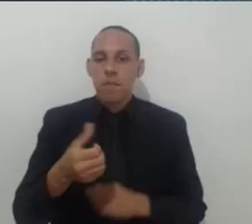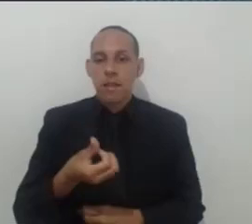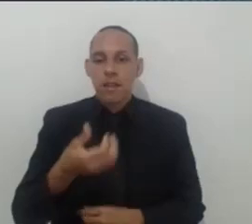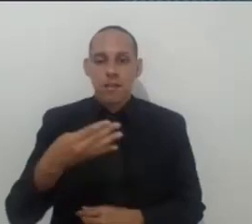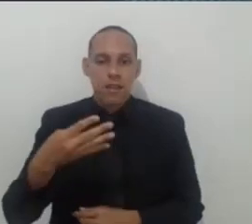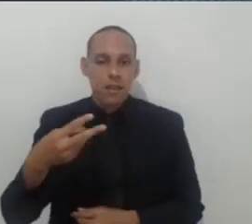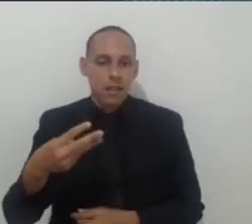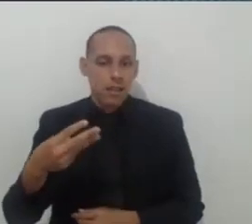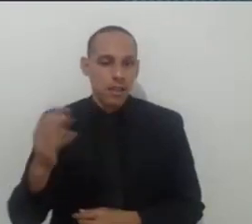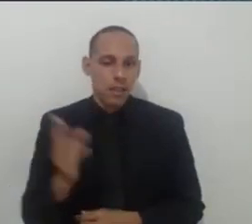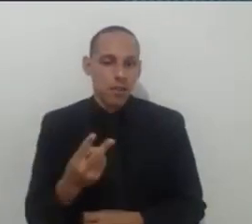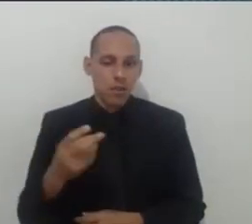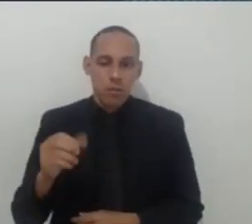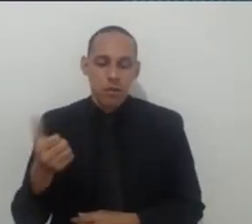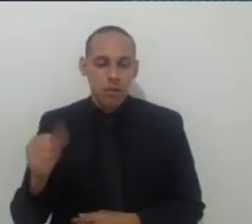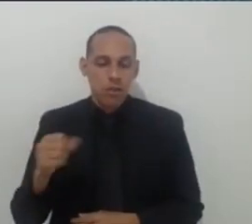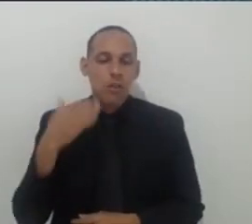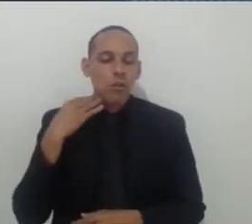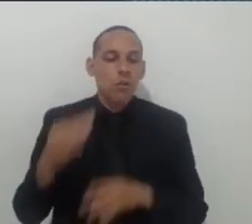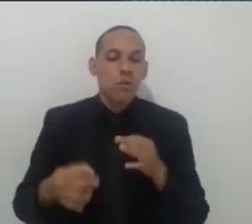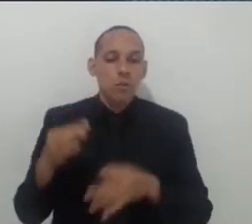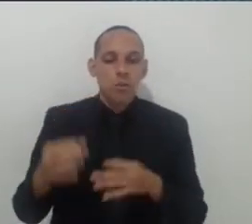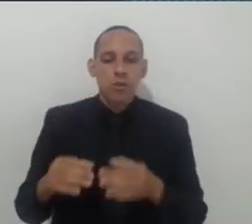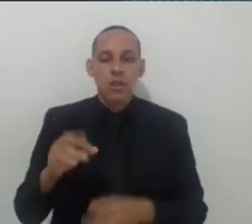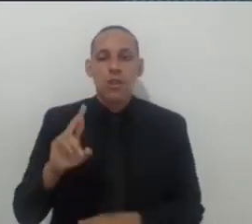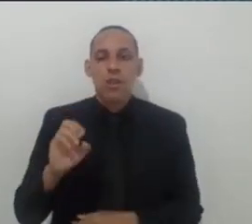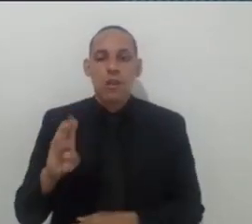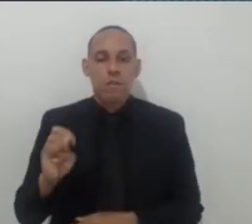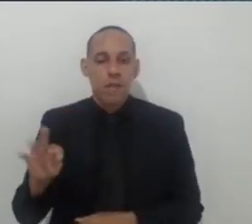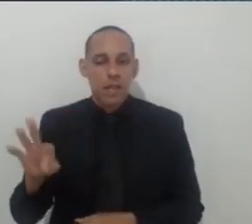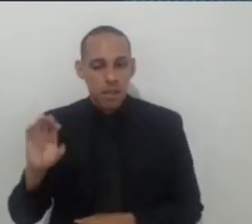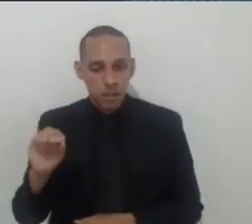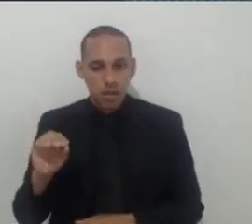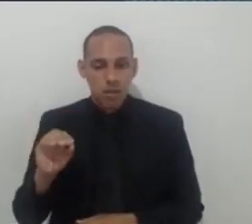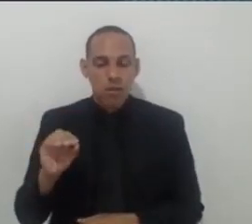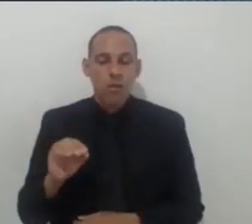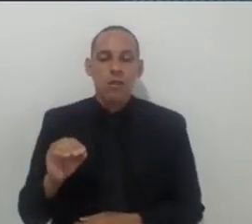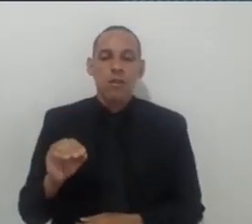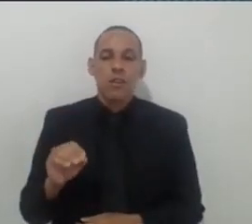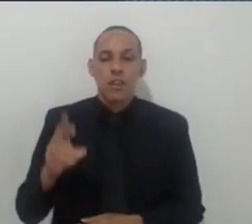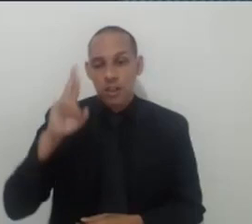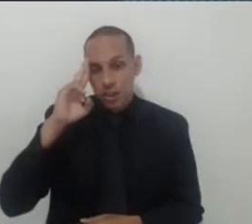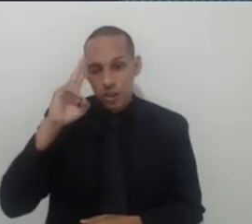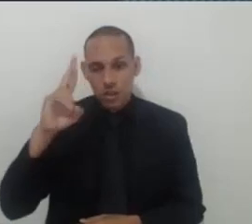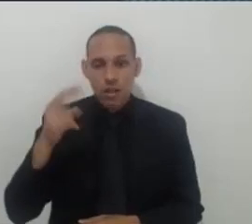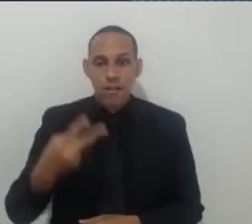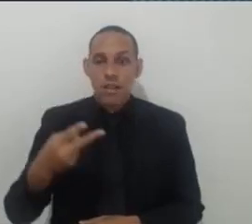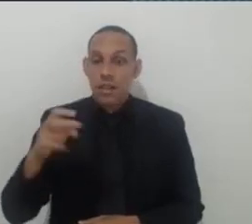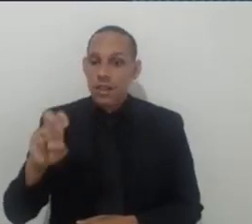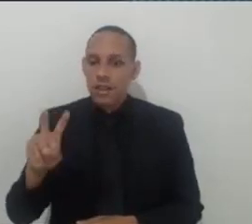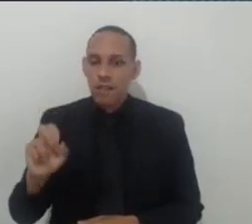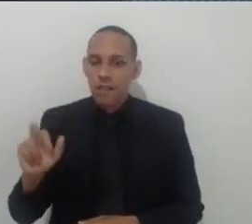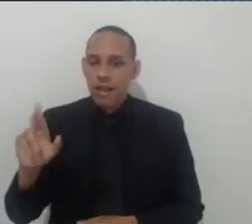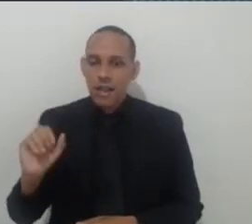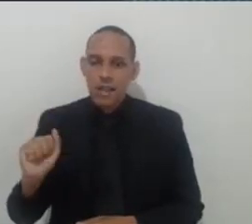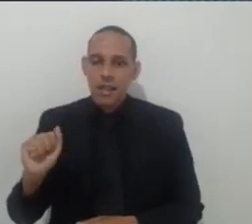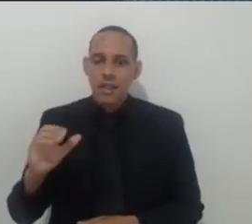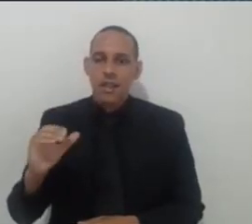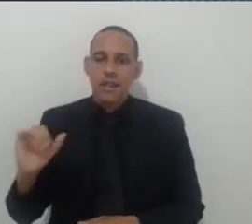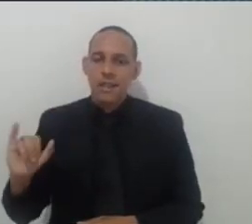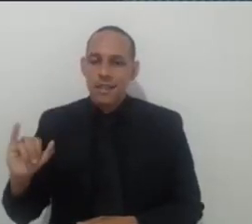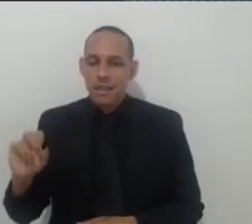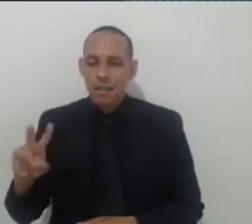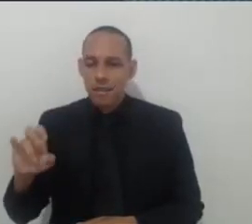o juiz de direito Roberto Francisco Guedes Lima, titular da 25ª Vara Cível da Comarca de